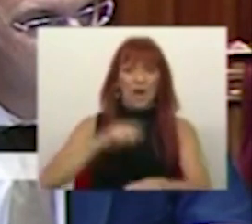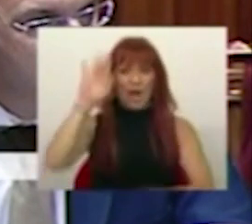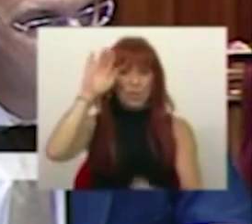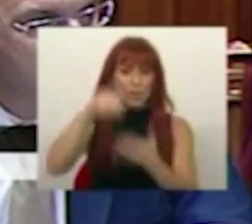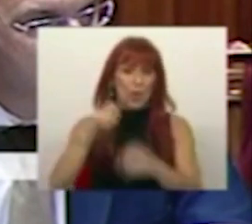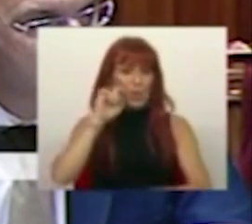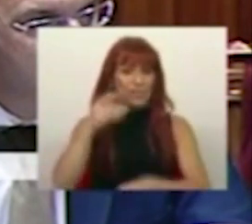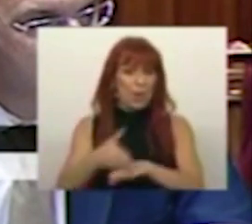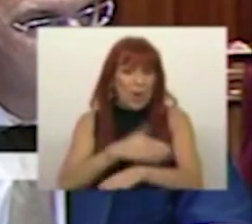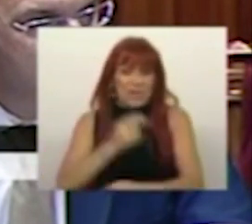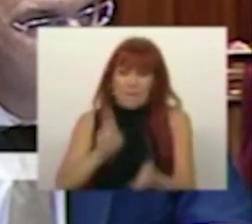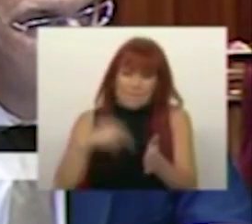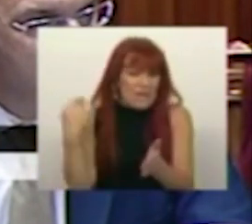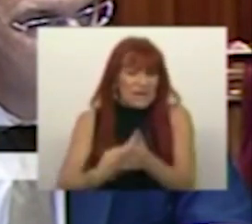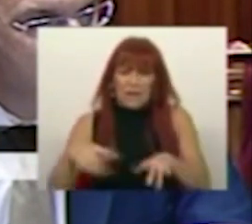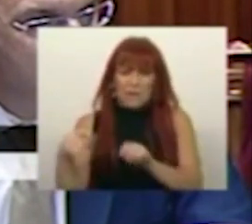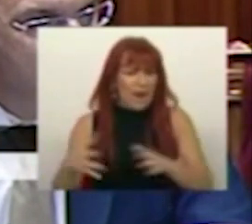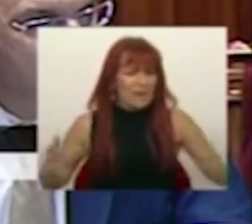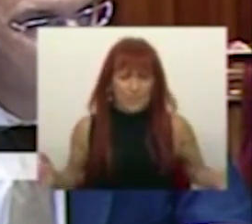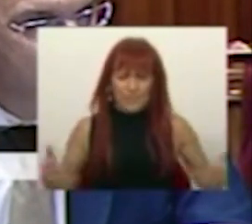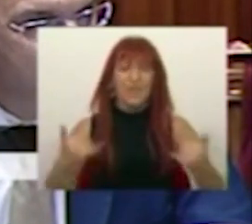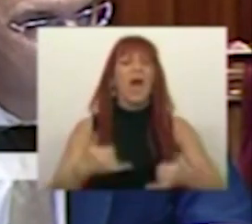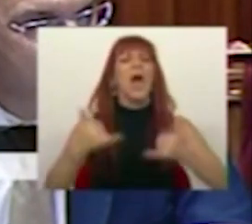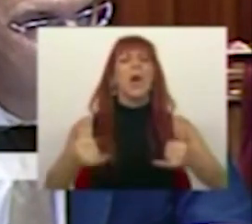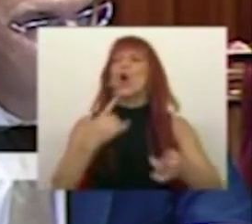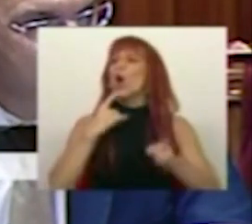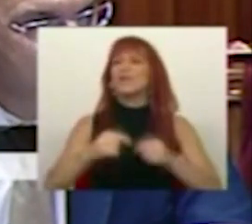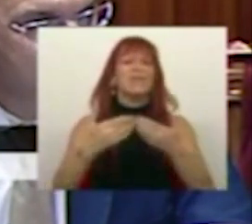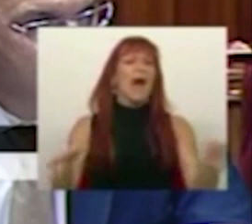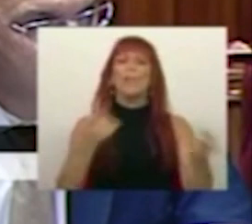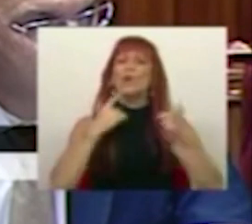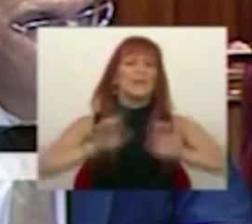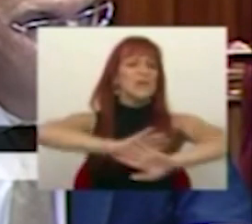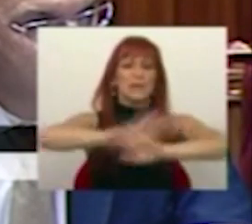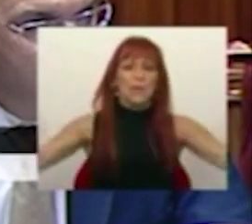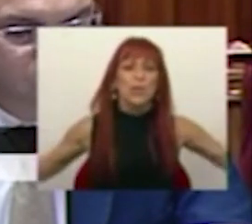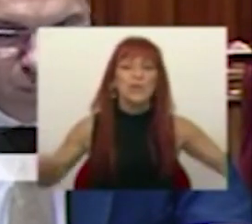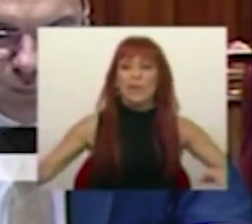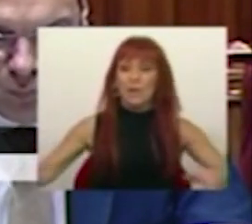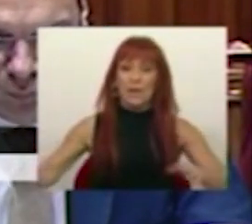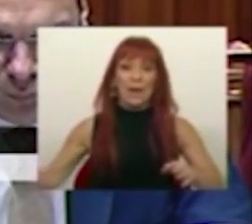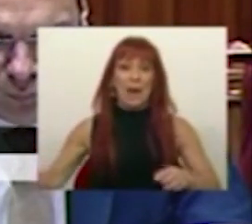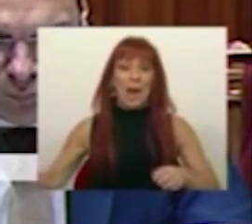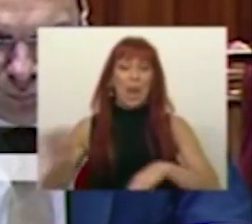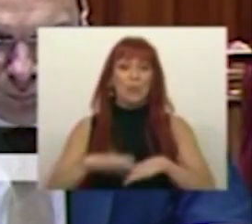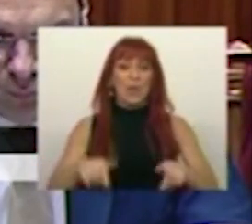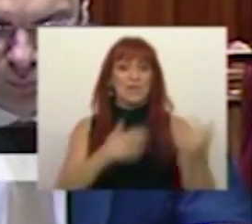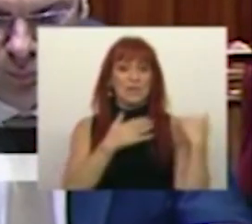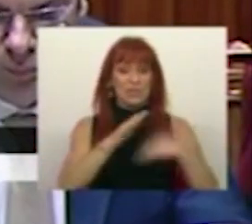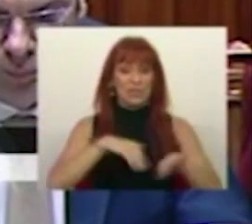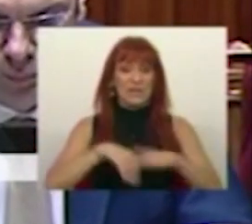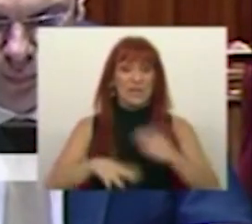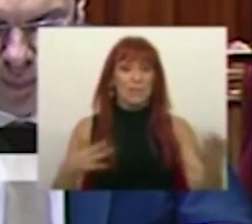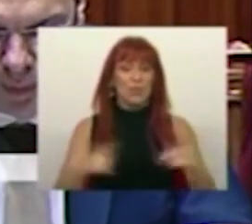que defendi. Perdi esse debate. Agora não o vou reabrir. E foi isso que responsavelmente